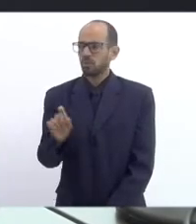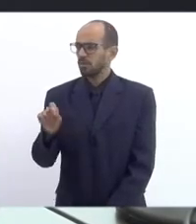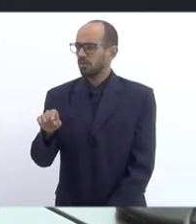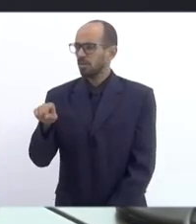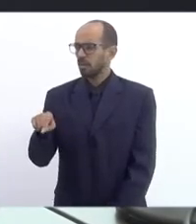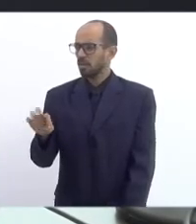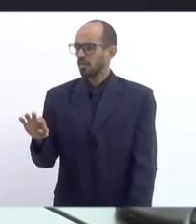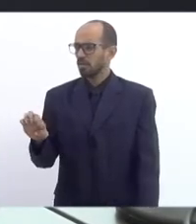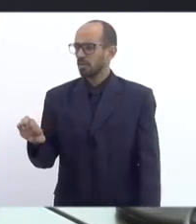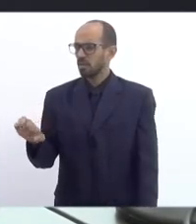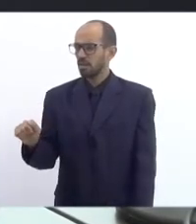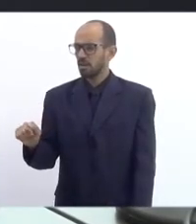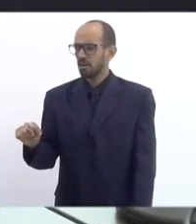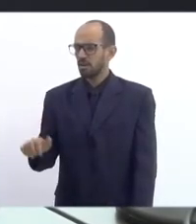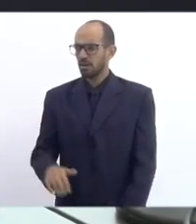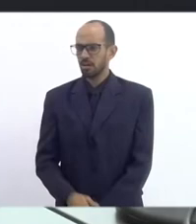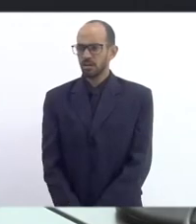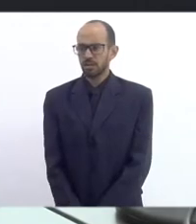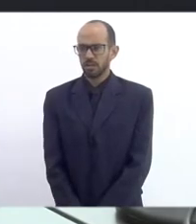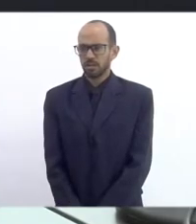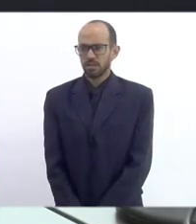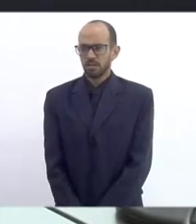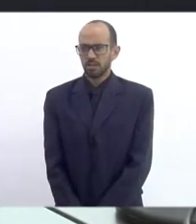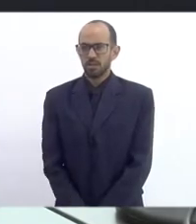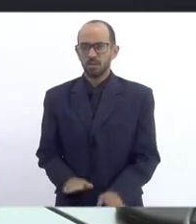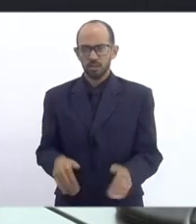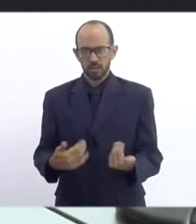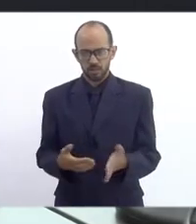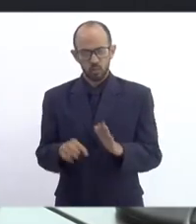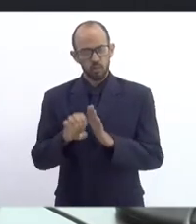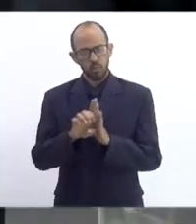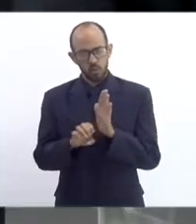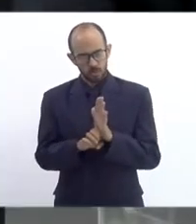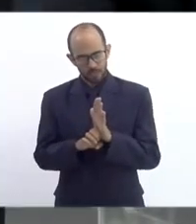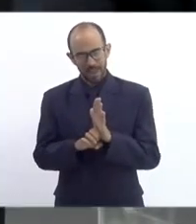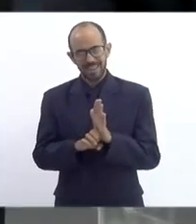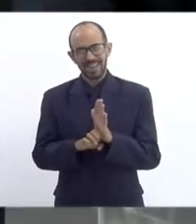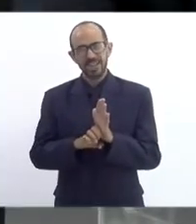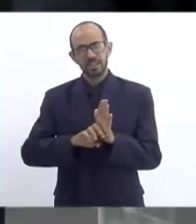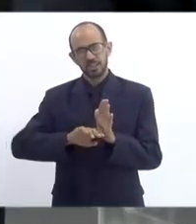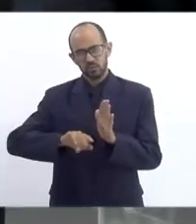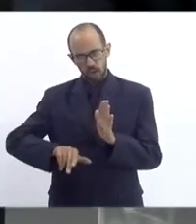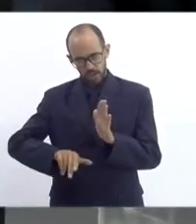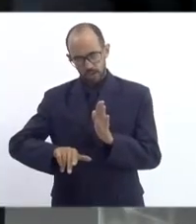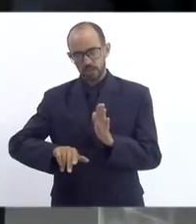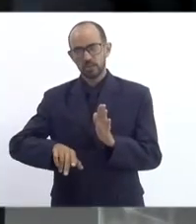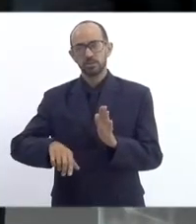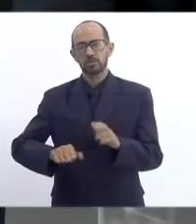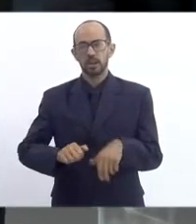Então, é porque... Então, constitucionalidade com emendas. Ah. E eu mudo, eu altero...